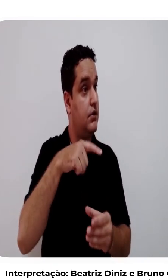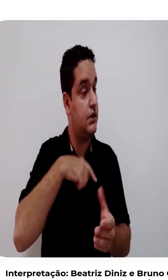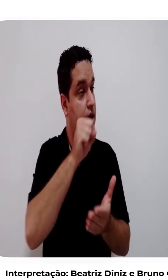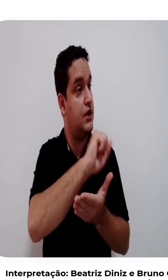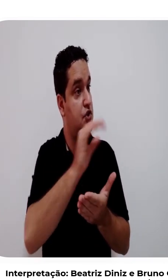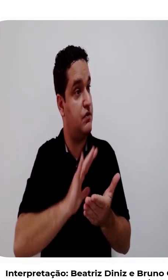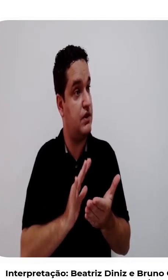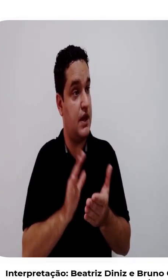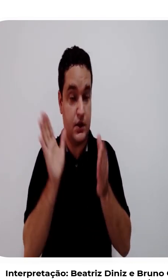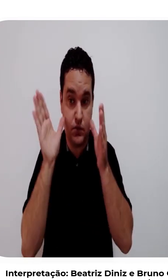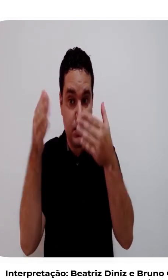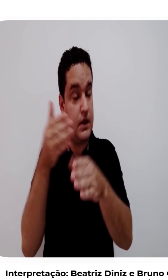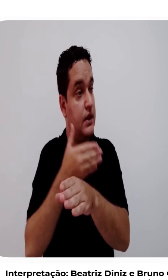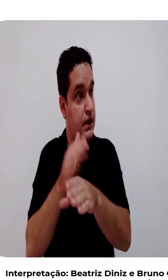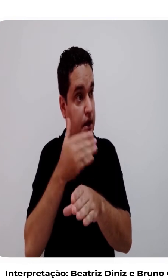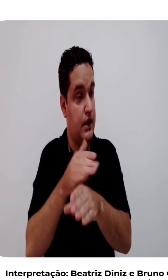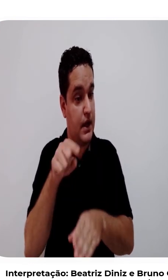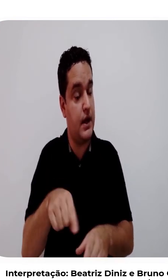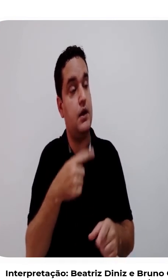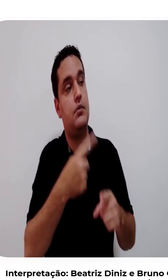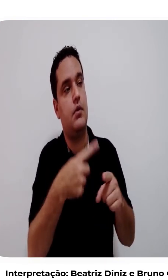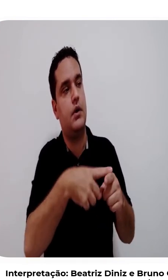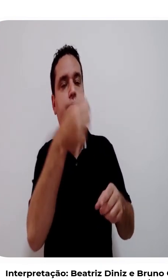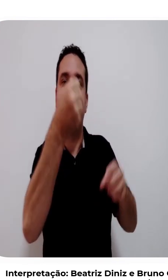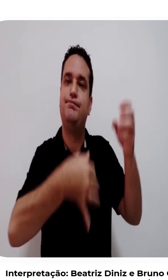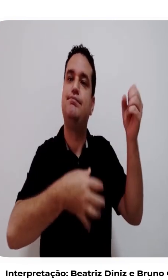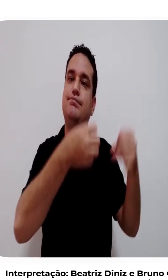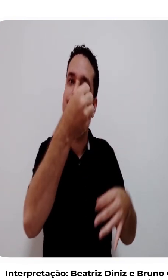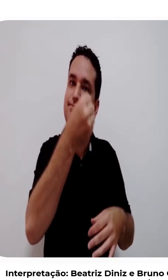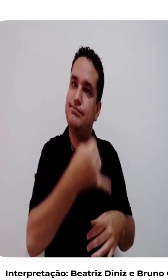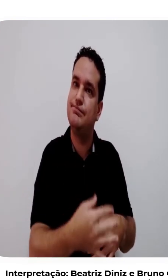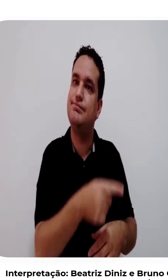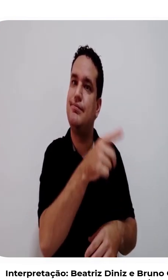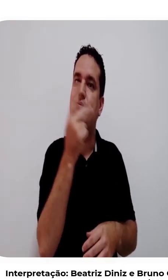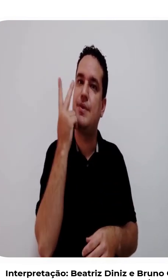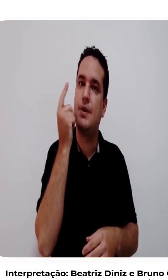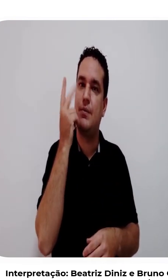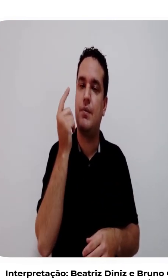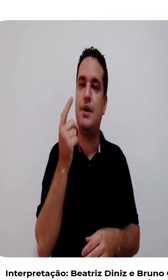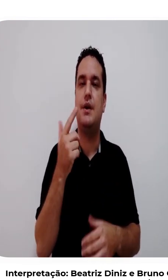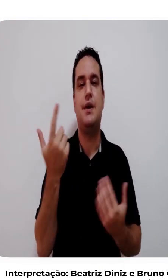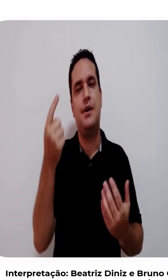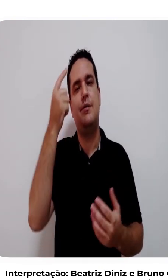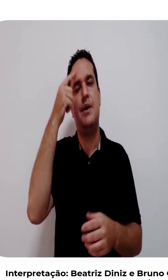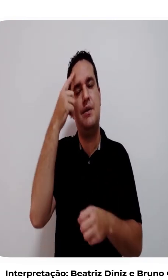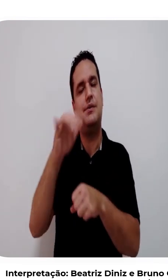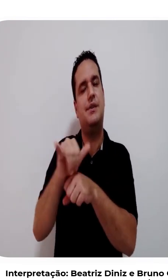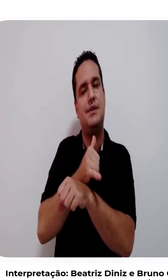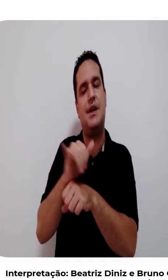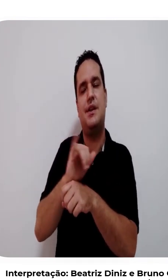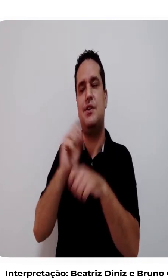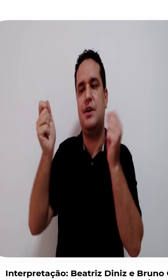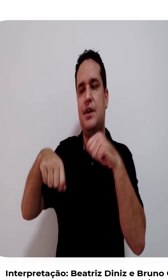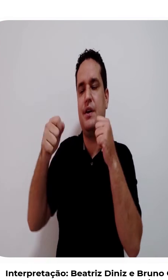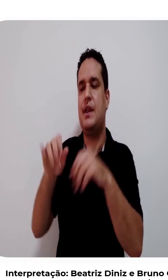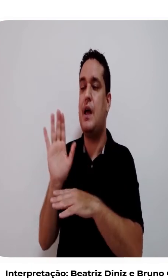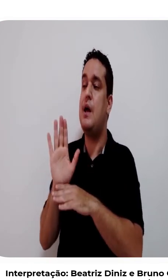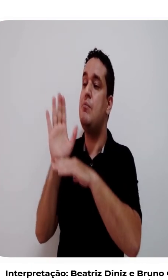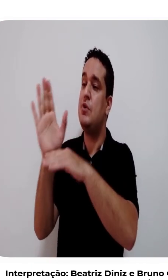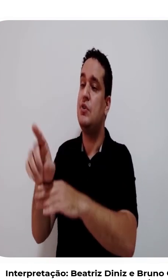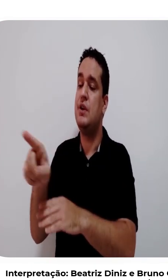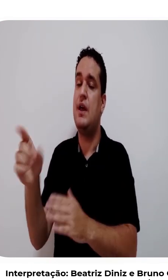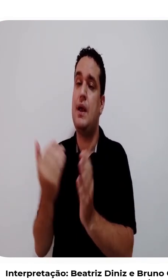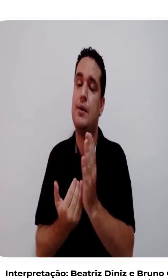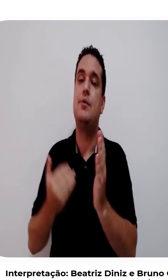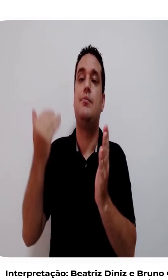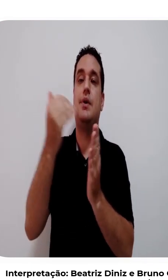estratégias que a gente pensa quando alguma criança está com alguma dificuldade. Mas pelo fato de ser uma turma pequena, a gente consegue ter esse